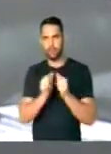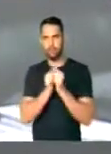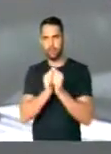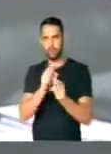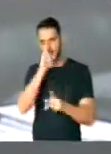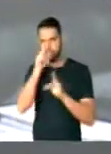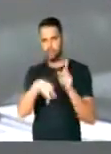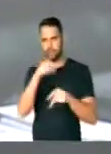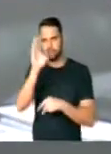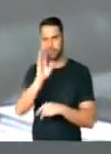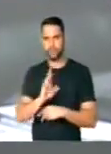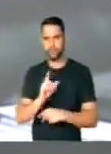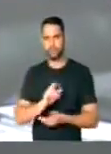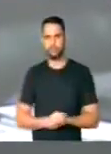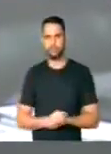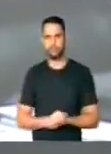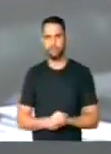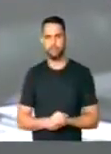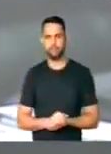juntos com o povo brasileiro